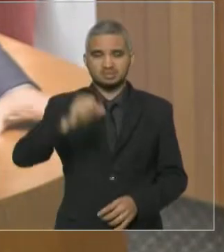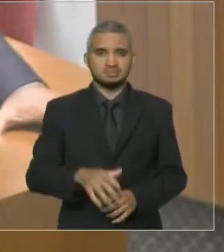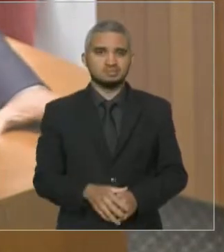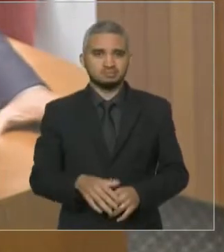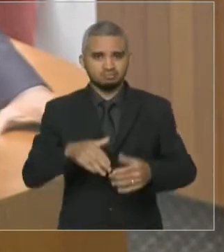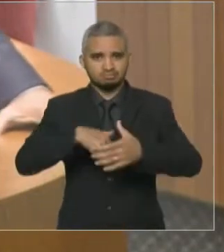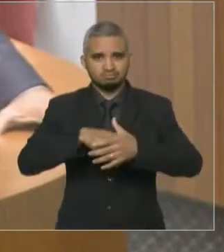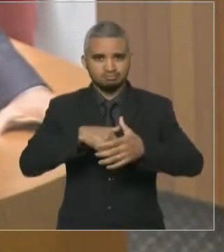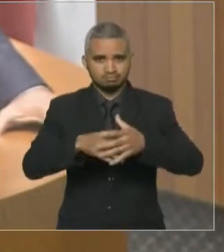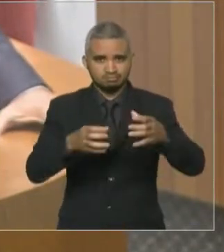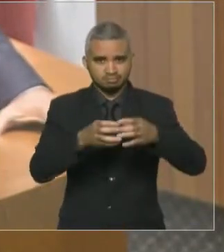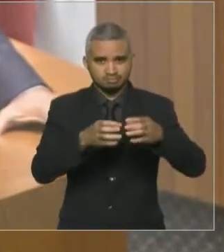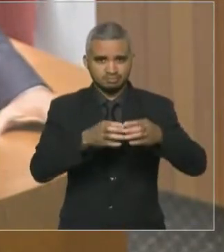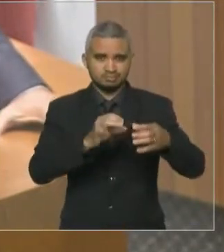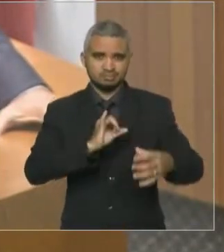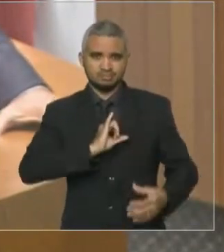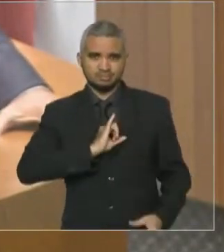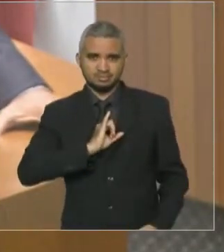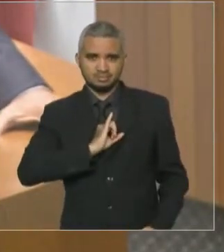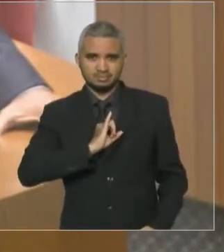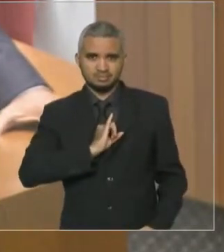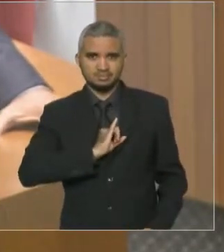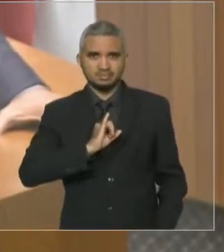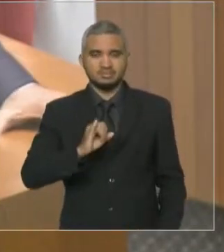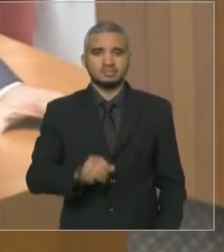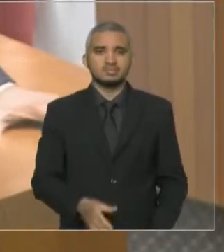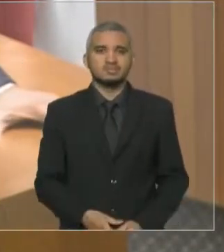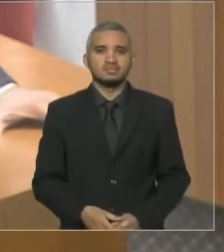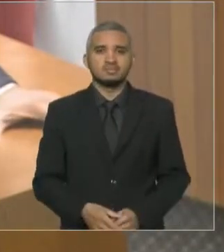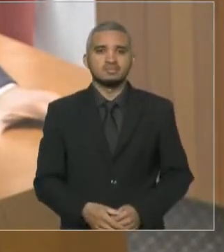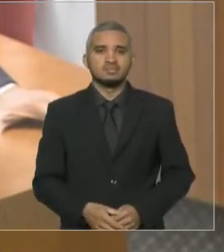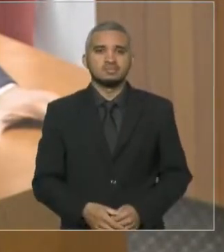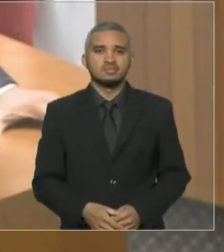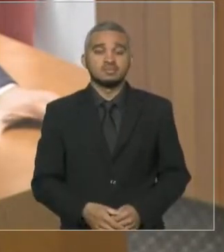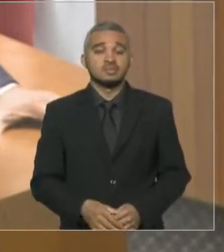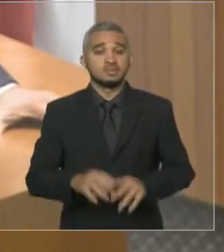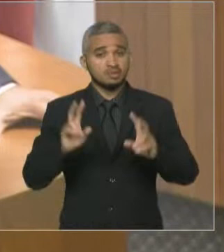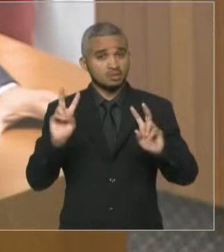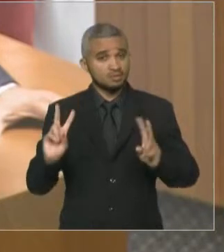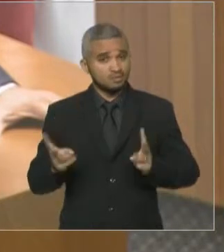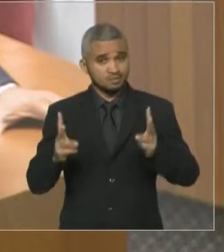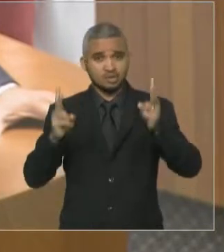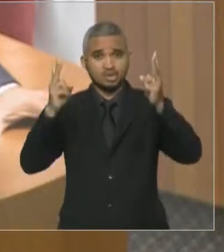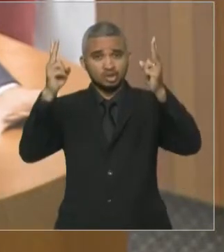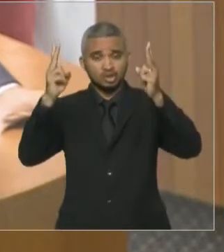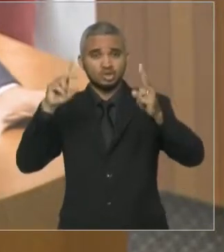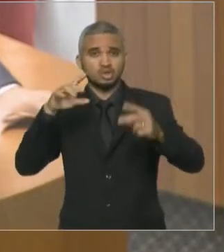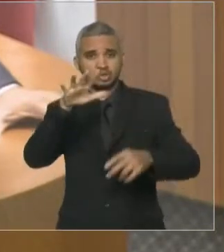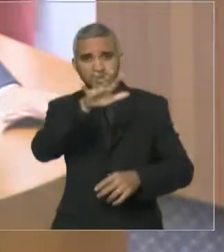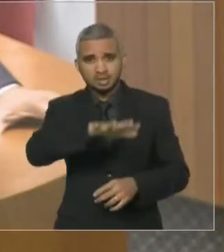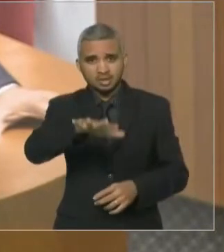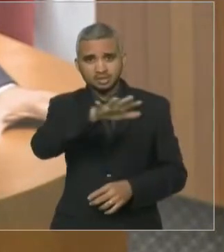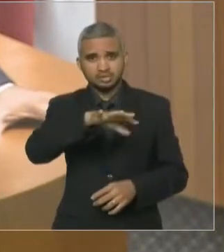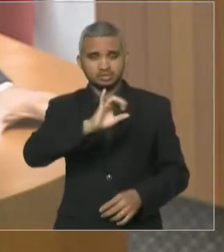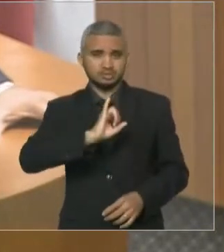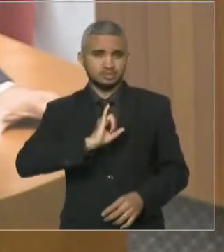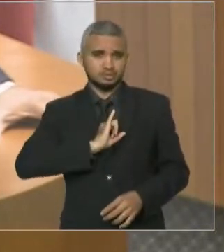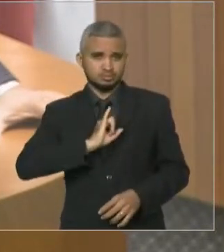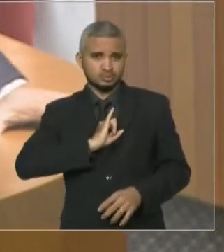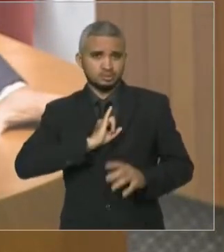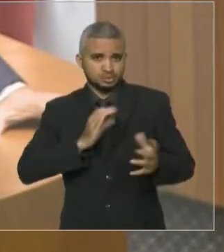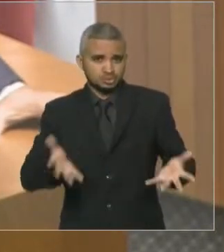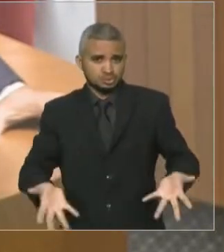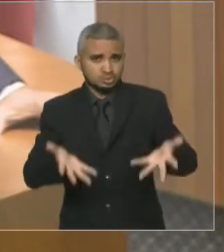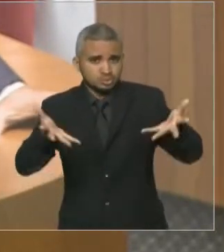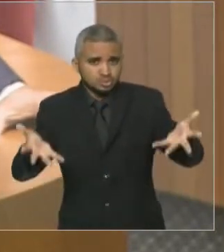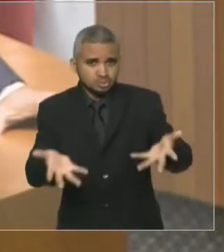uma digna vitória. Uma vitória que levanta toda a nossa região e exalta um